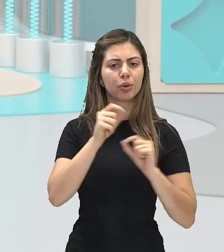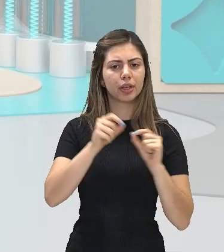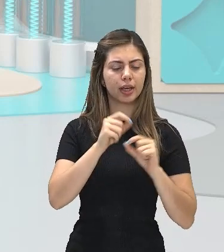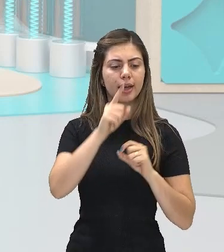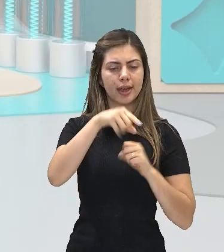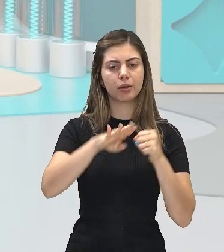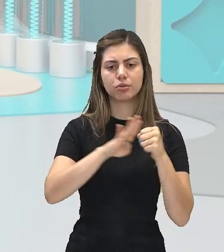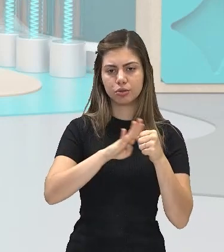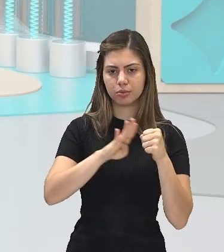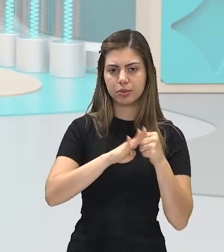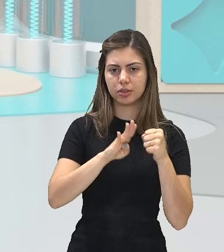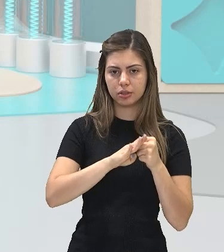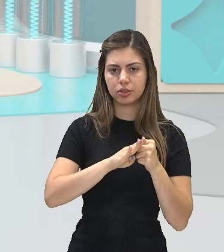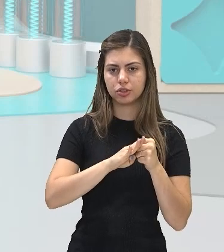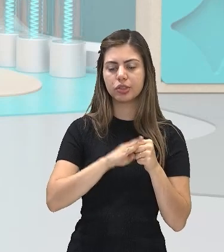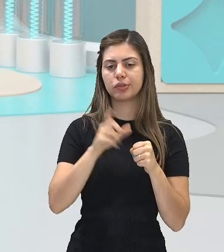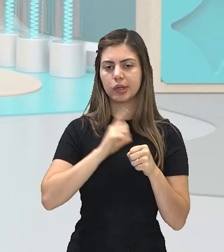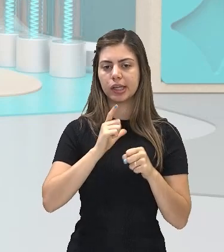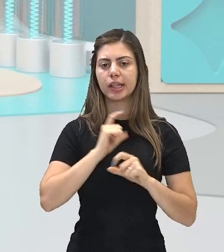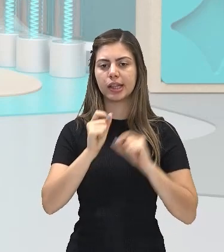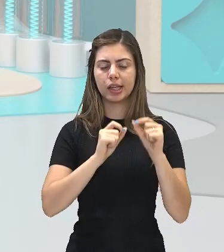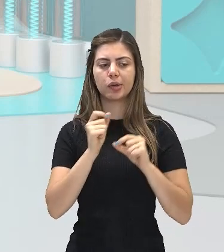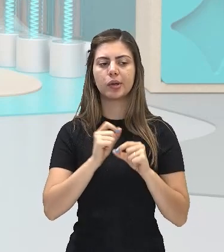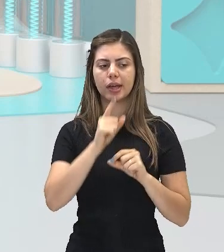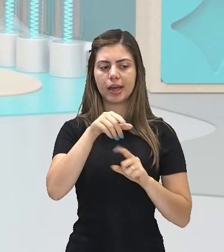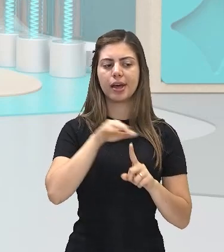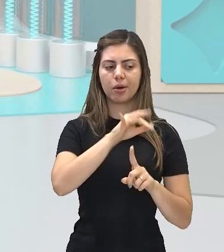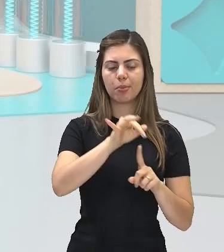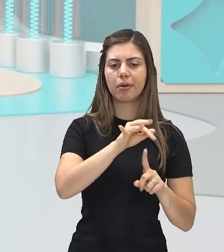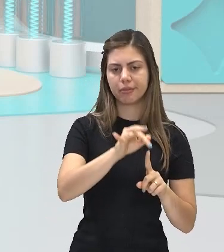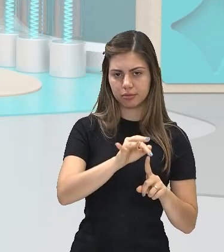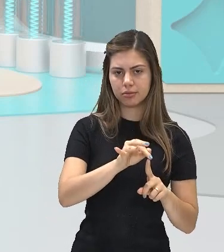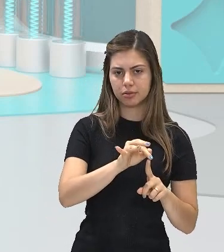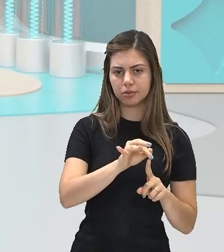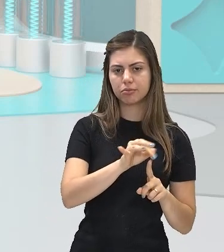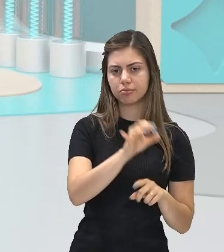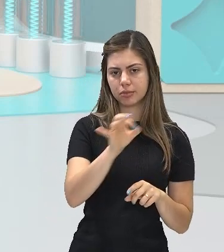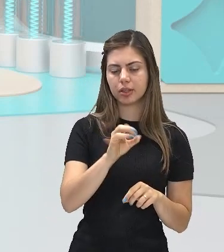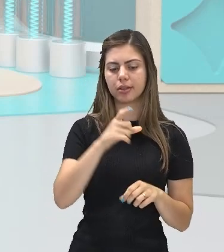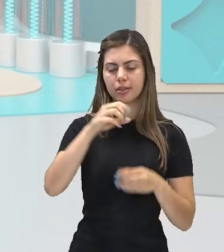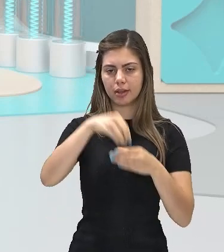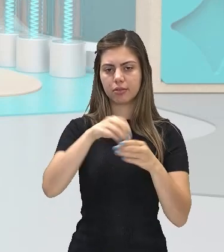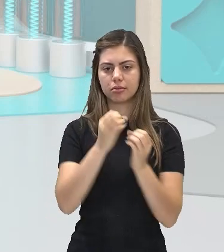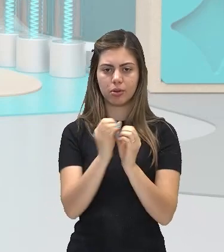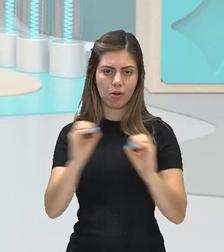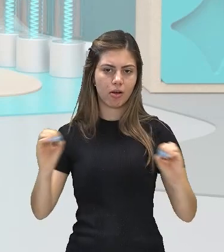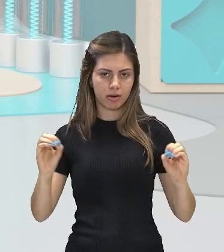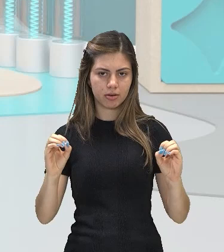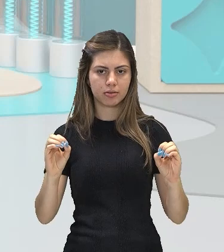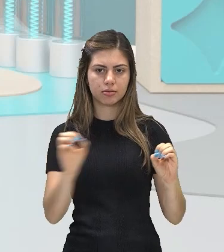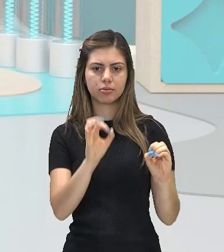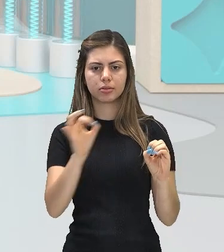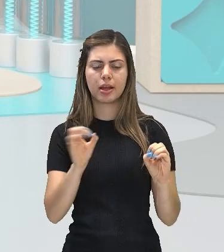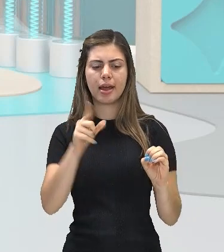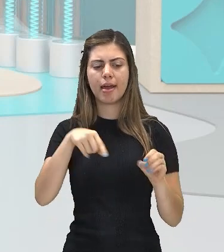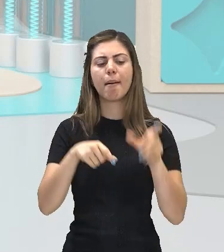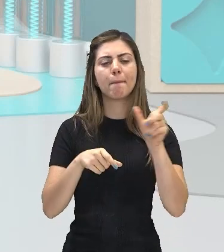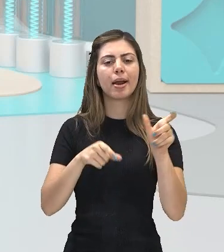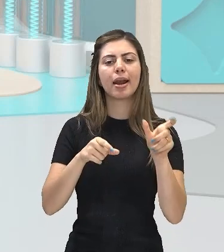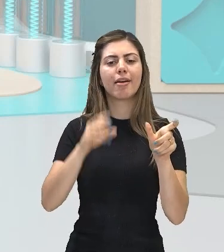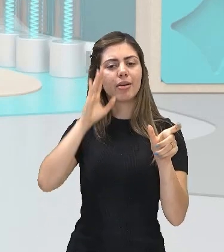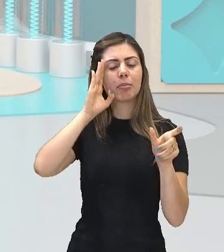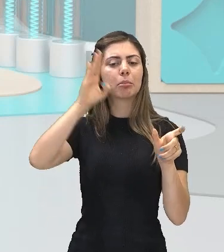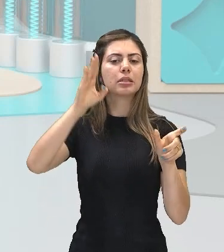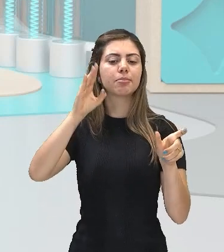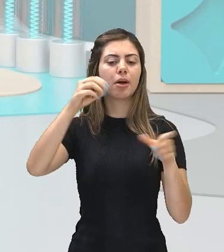um substantivo que ocupa essa parte, vamos dizer assim, da oração, né? Essa parte, a palavra principal dessa parte